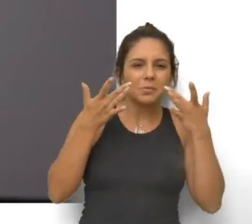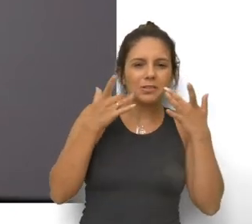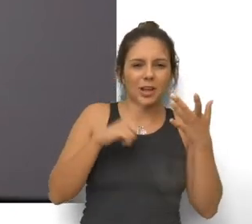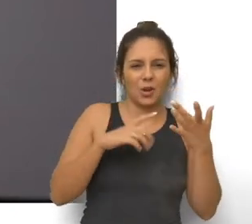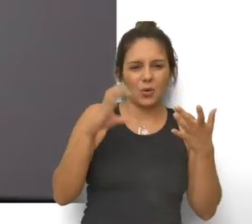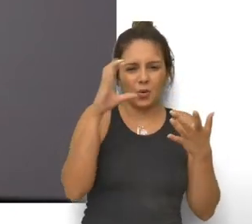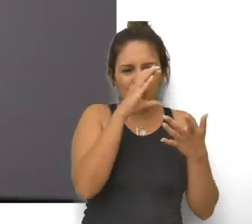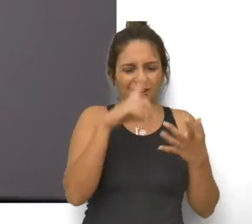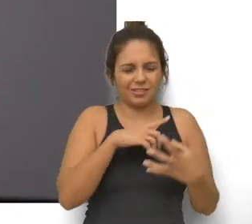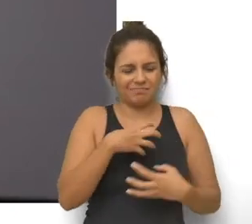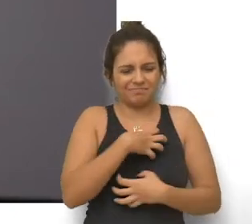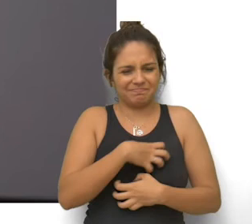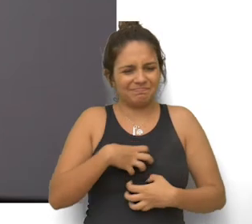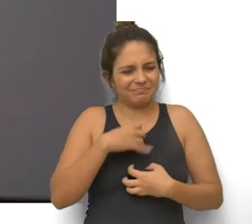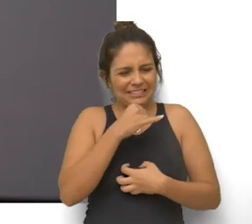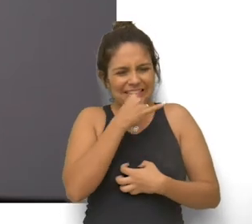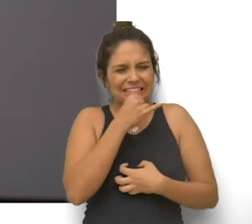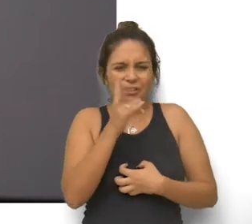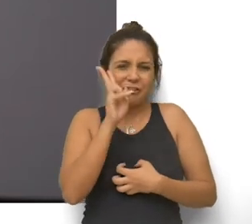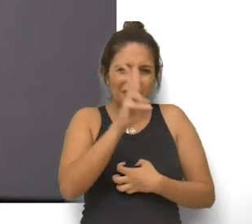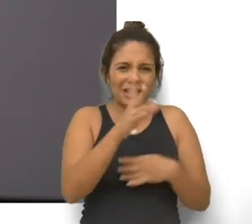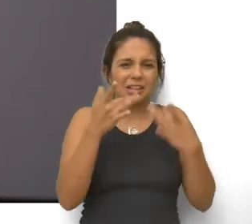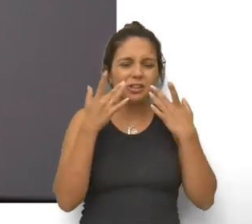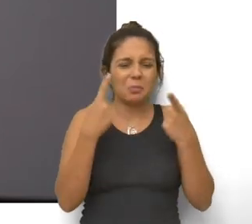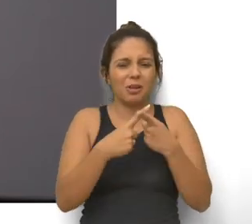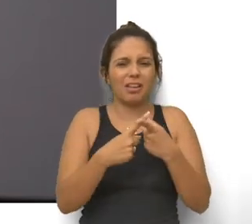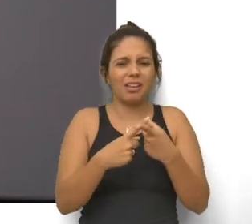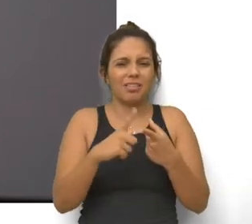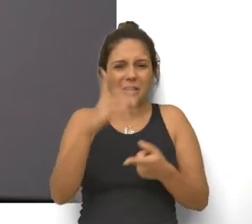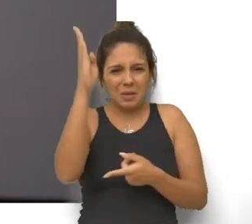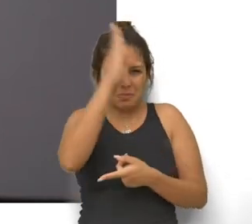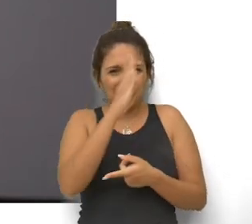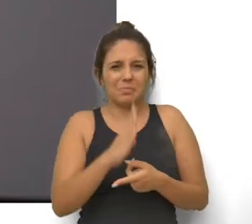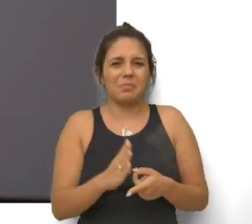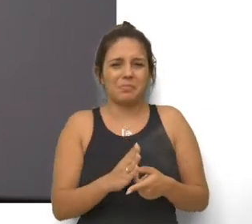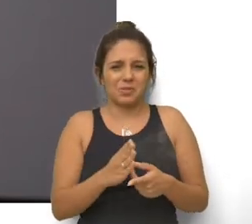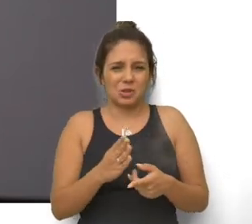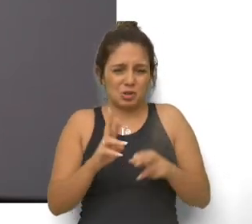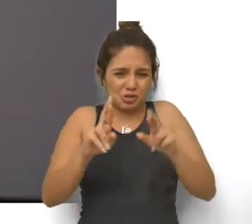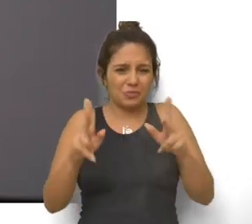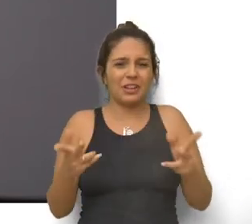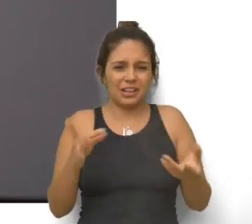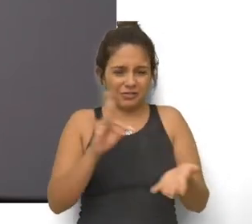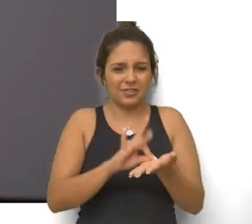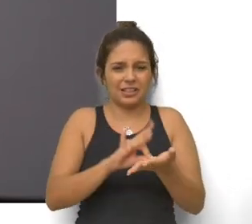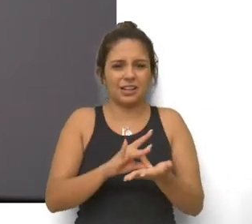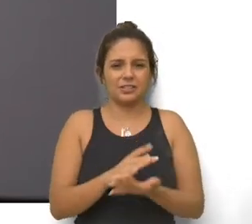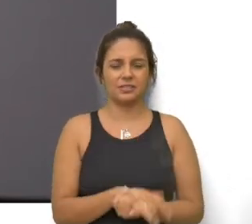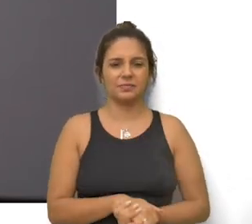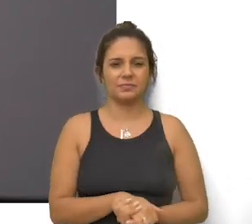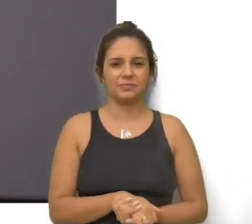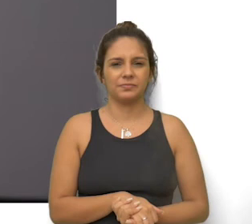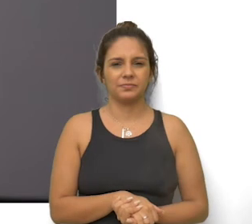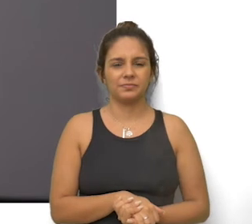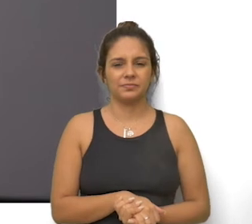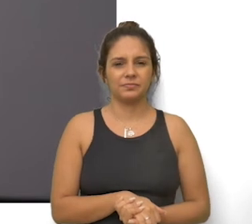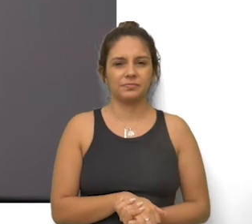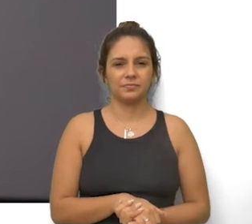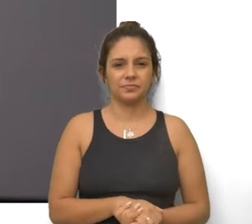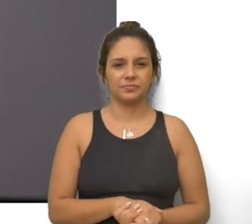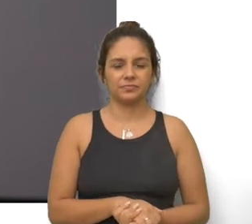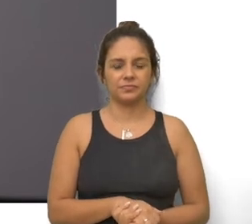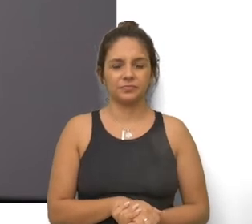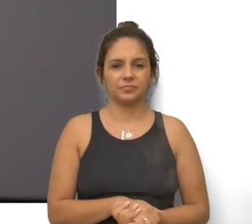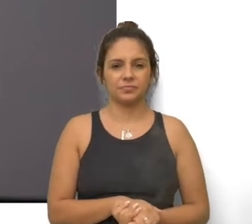uma tristeza que reflete a realidade. Eu acho que a cena final, não sei se